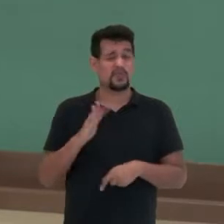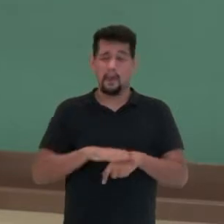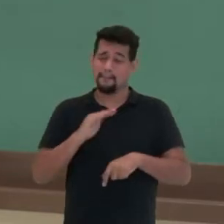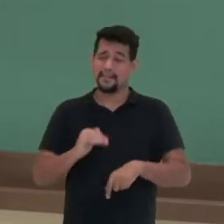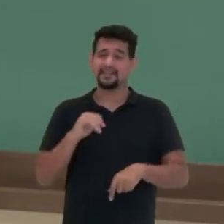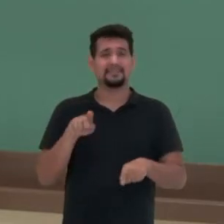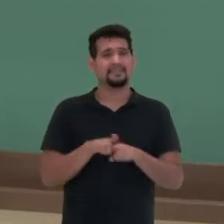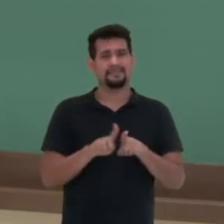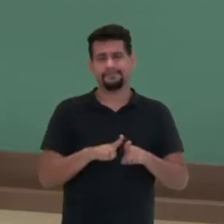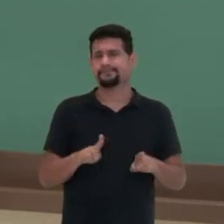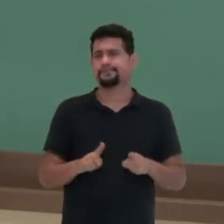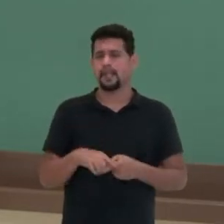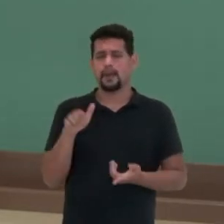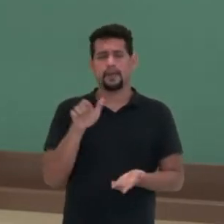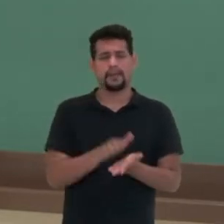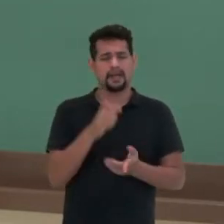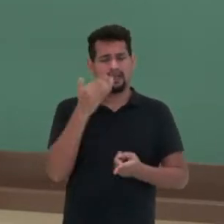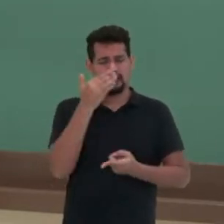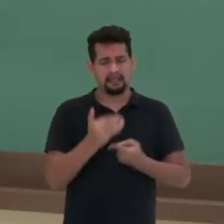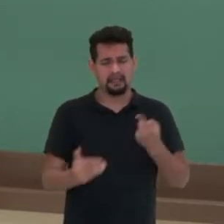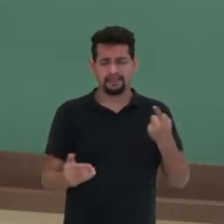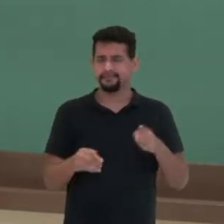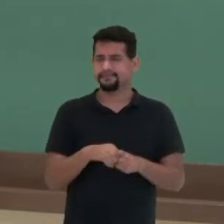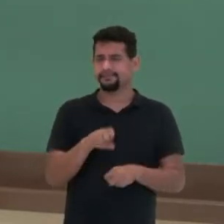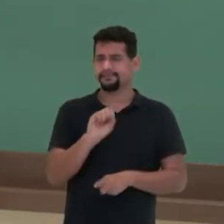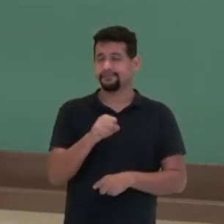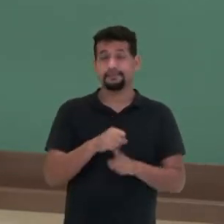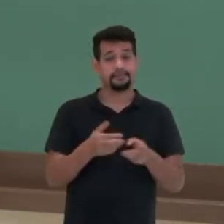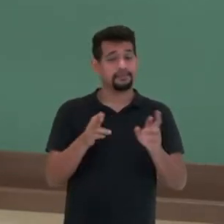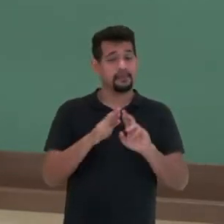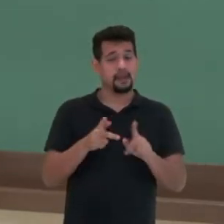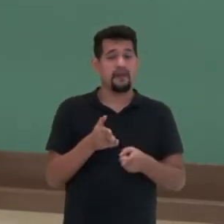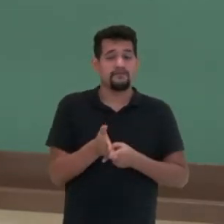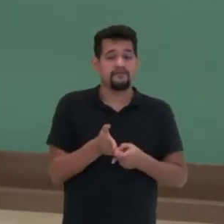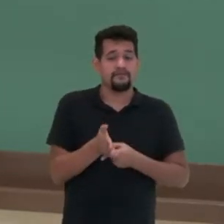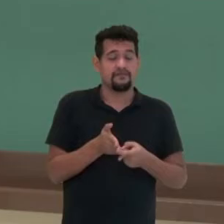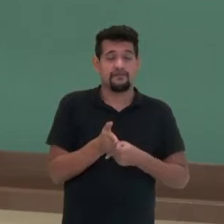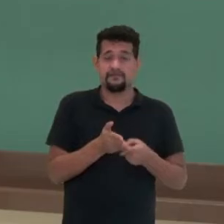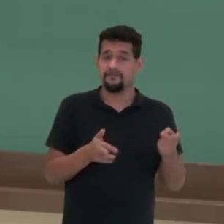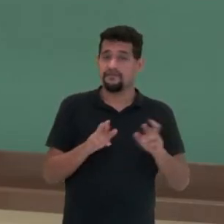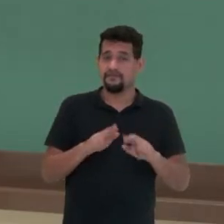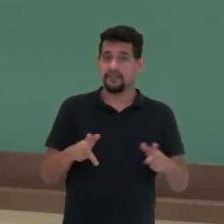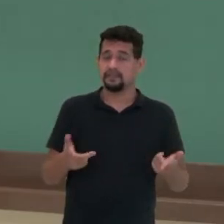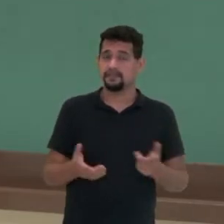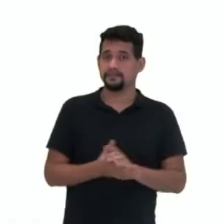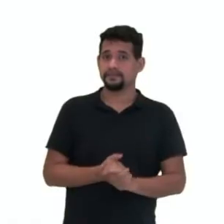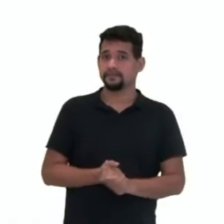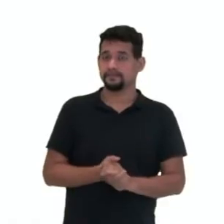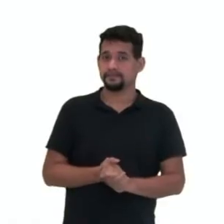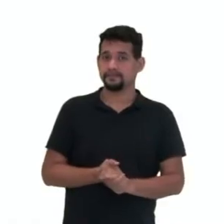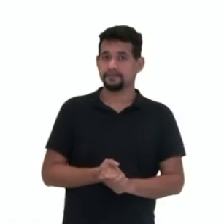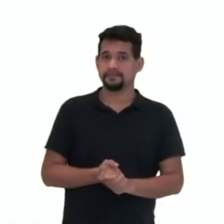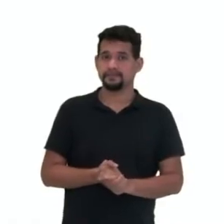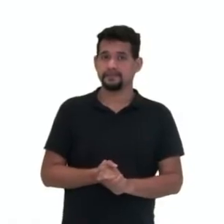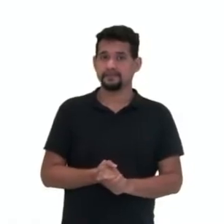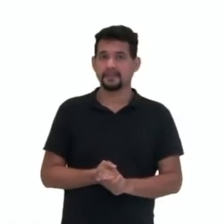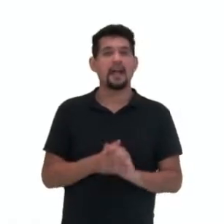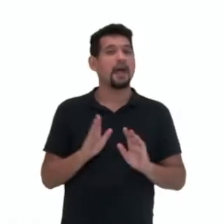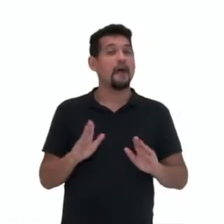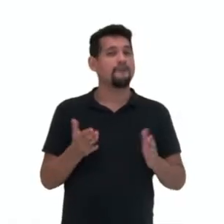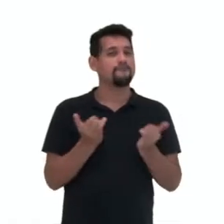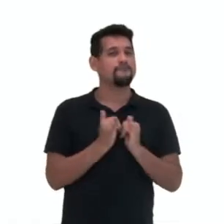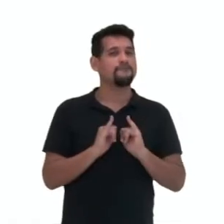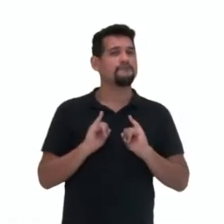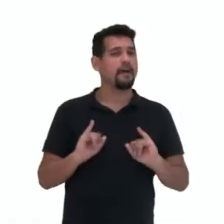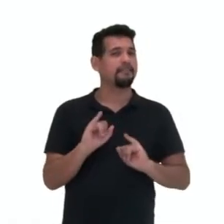mais um corte com papel, né, um simples corte com papel, do que com uma faca, muitas vezes. Outra, vamos para uma notícia,